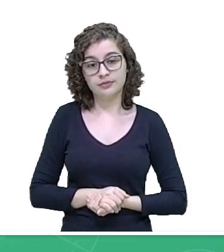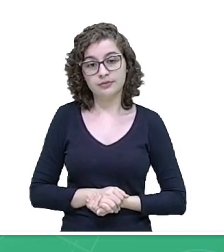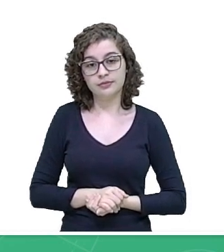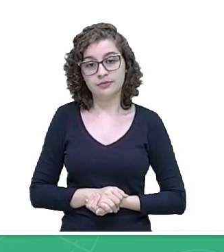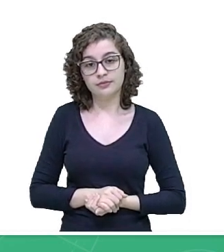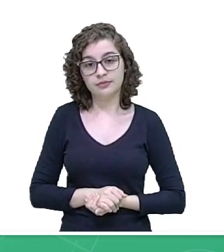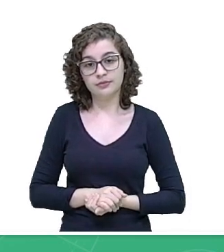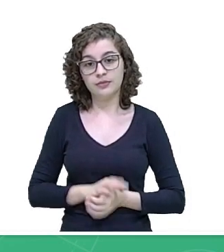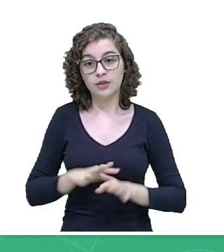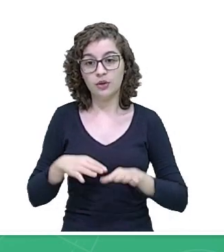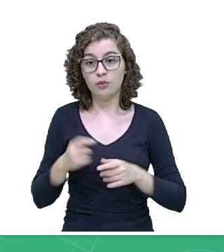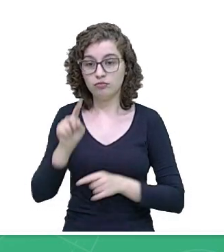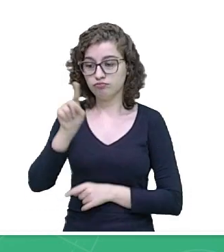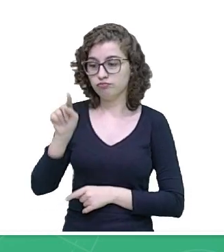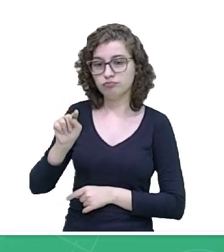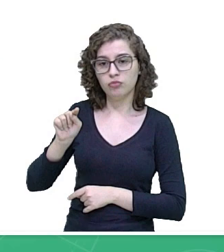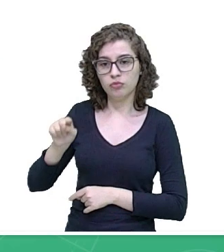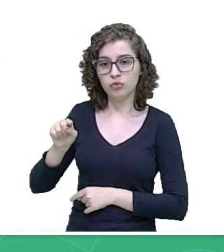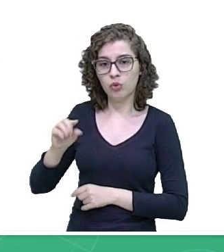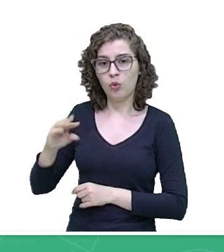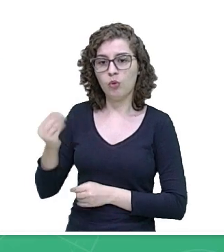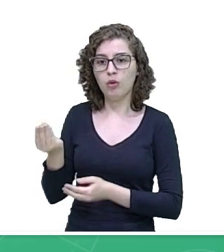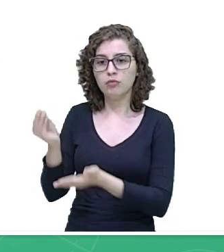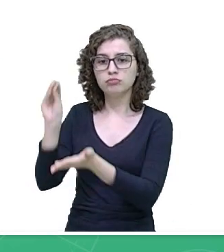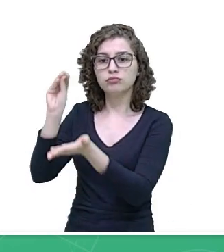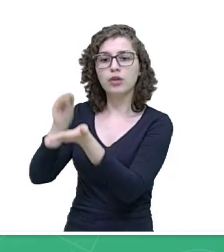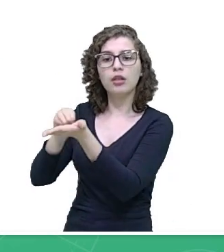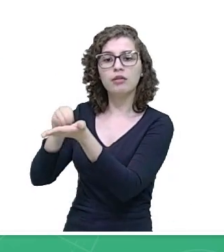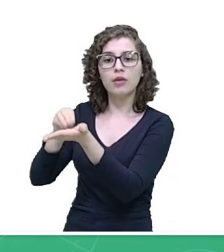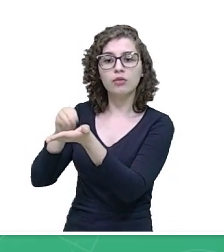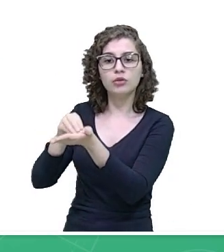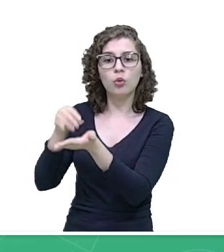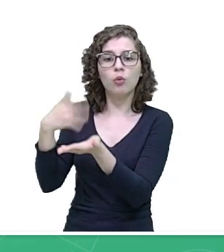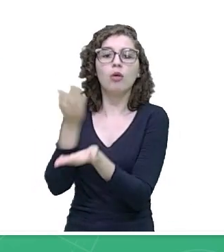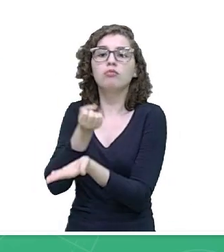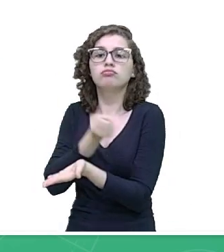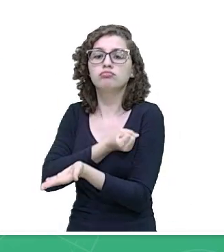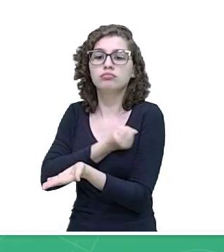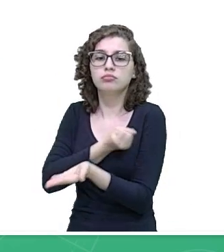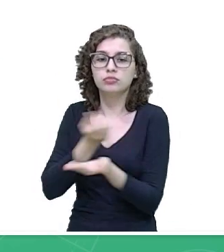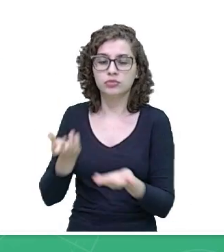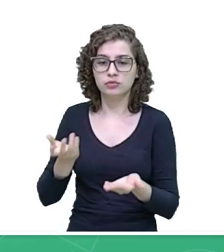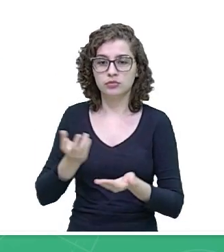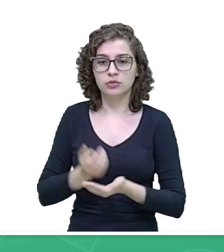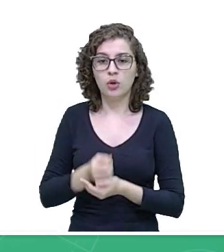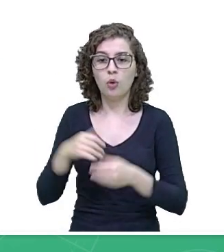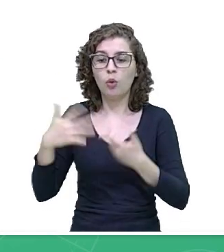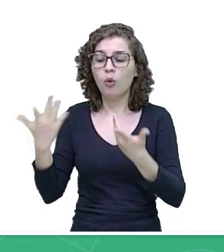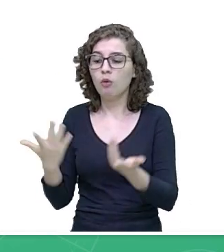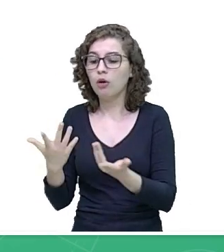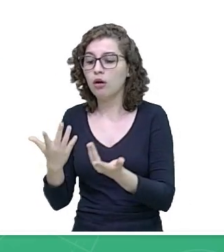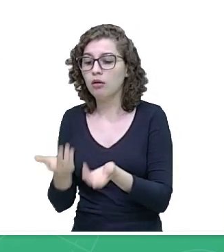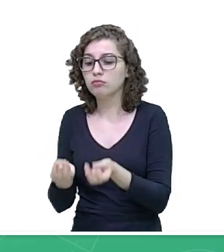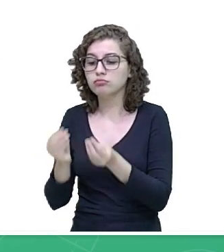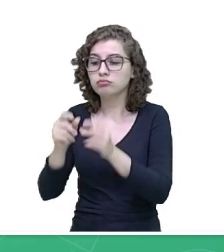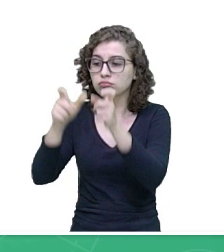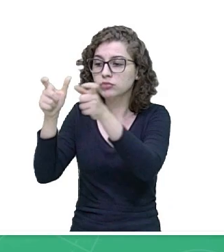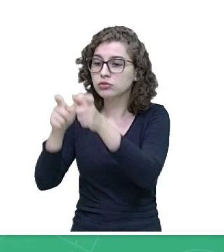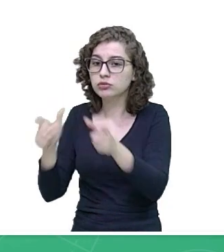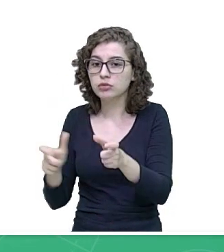saber qual é a posição que esse elemento aqui ocupa dentro da matriz. Então, veja, este elemento está